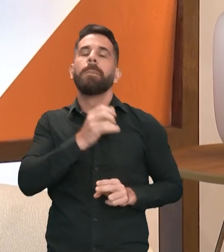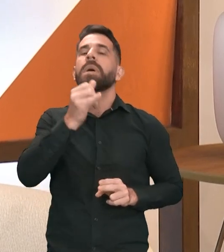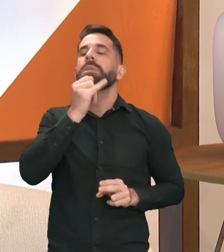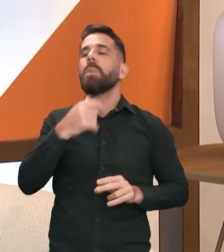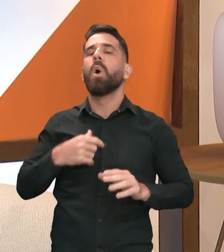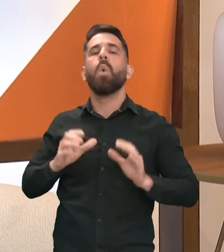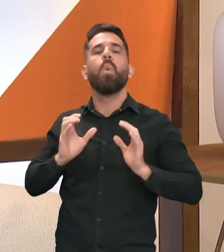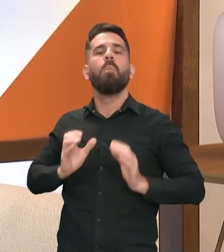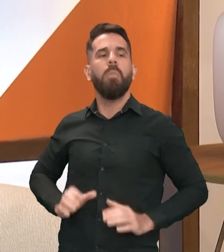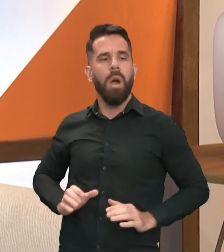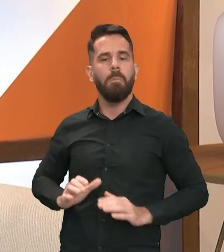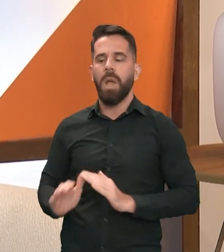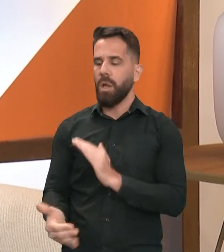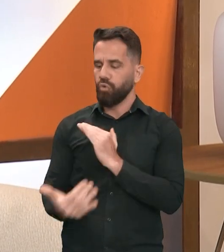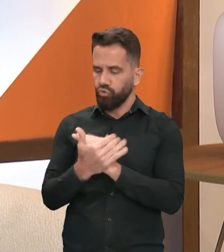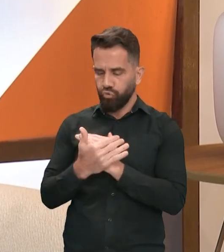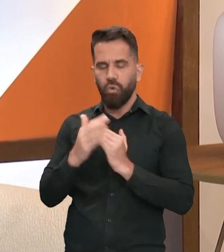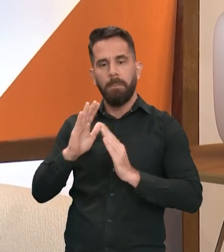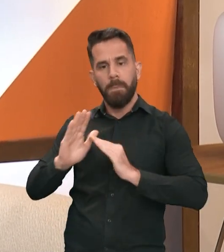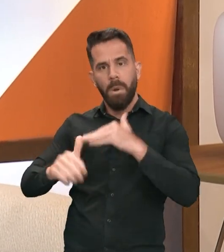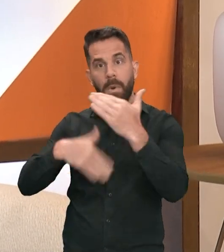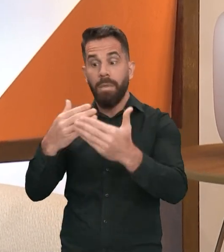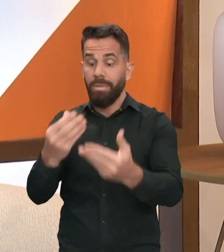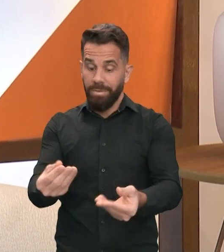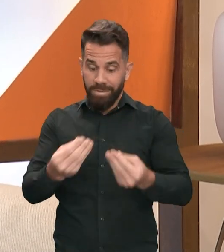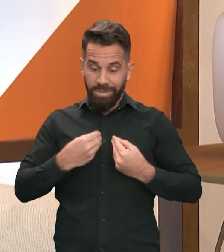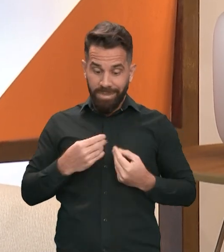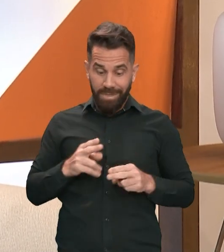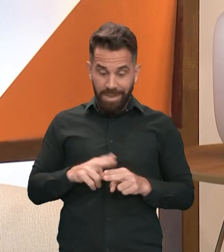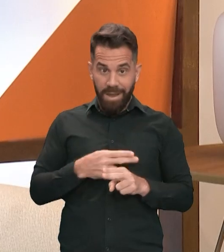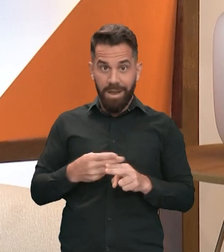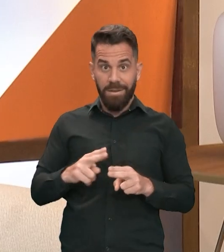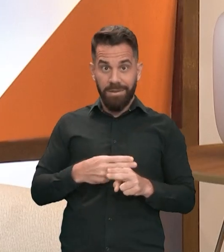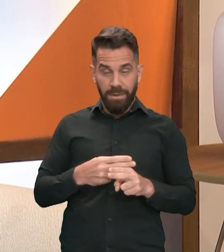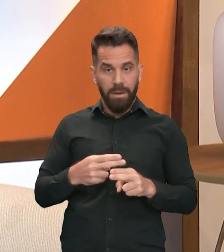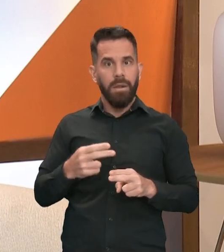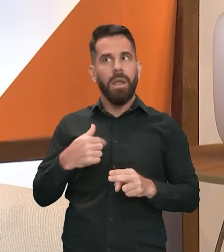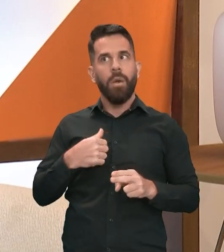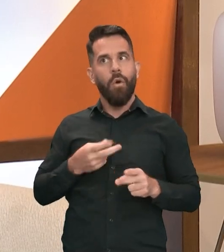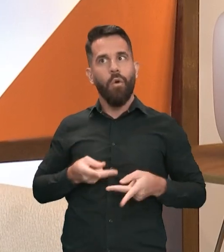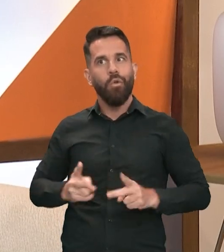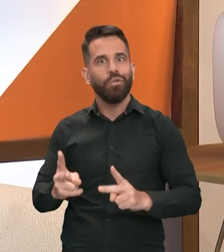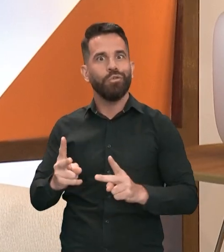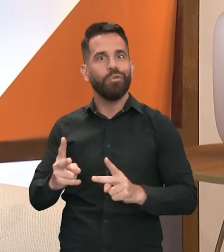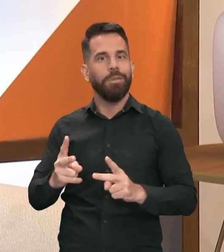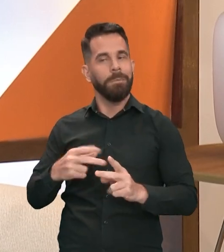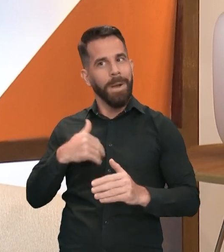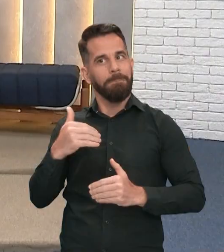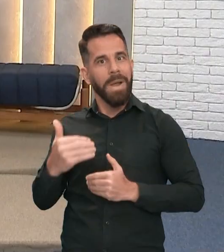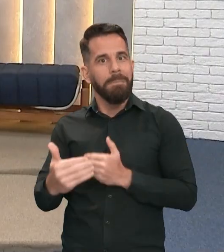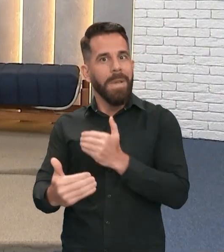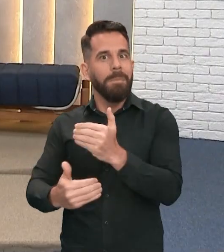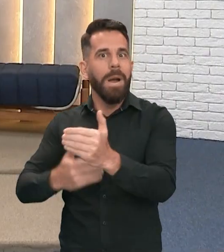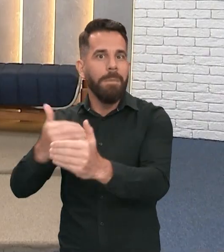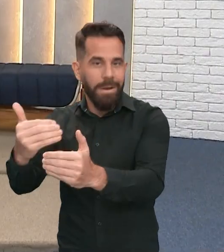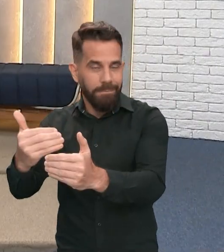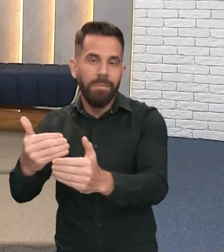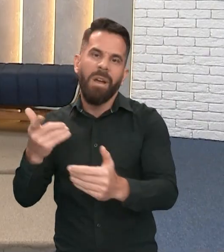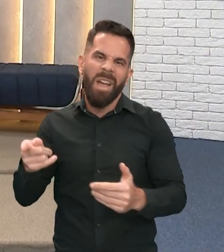para desenvolver, e a pessoa me reforça com chocolate, eu tenho a tendência a continuar repetindo esse comportamento. Olha só. São maneiras realmente